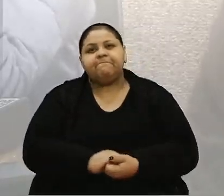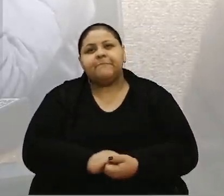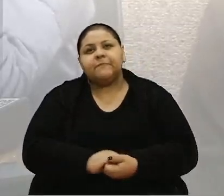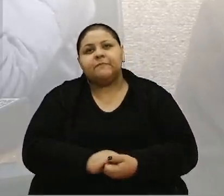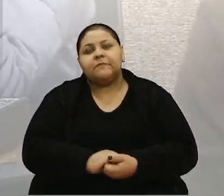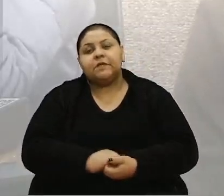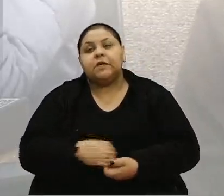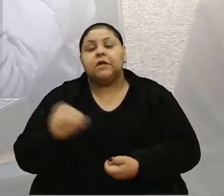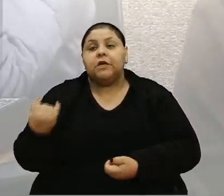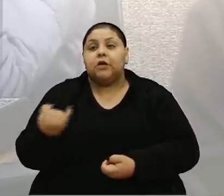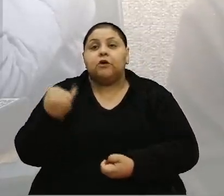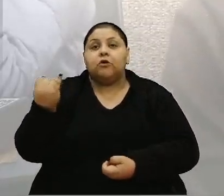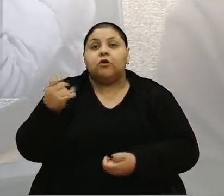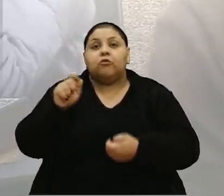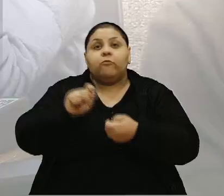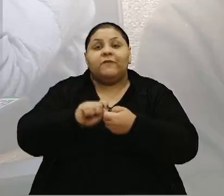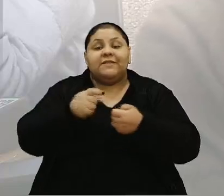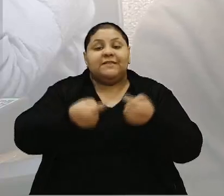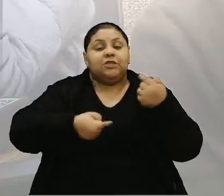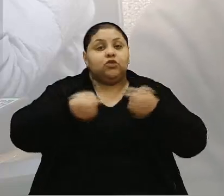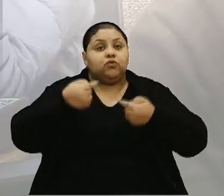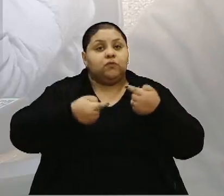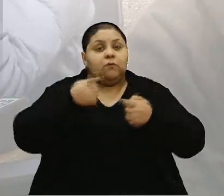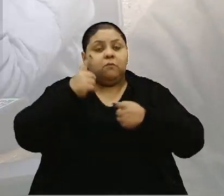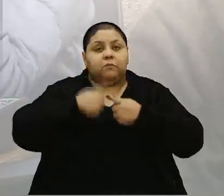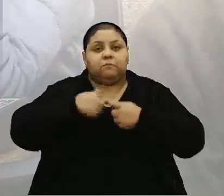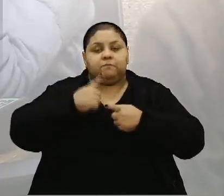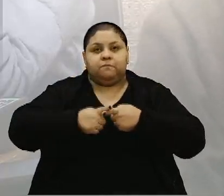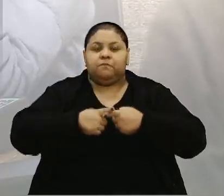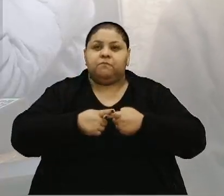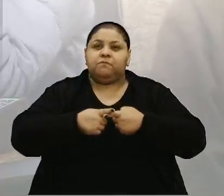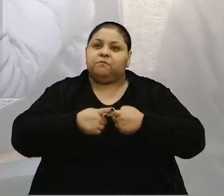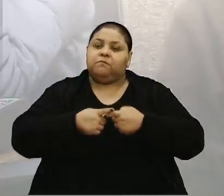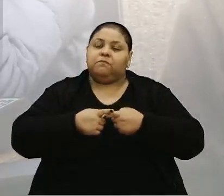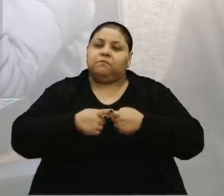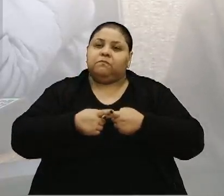E é importante a gente fazer essa discussão porque